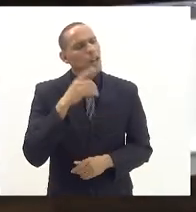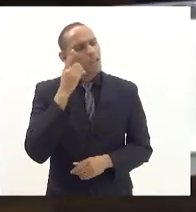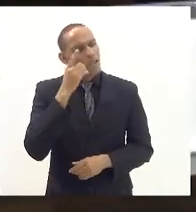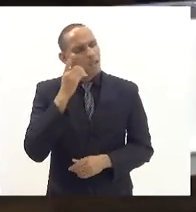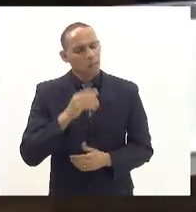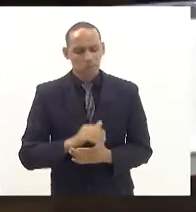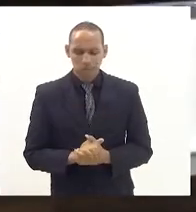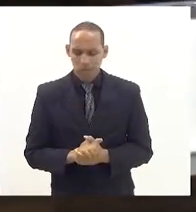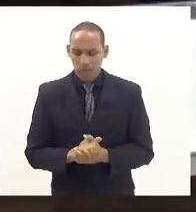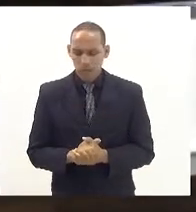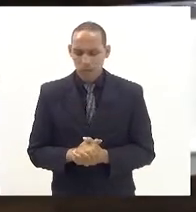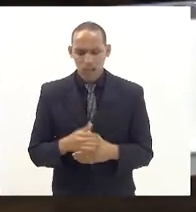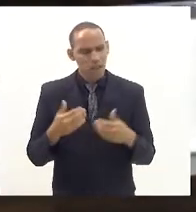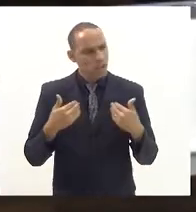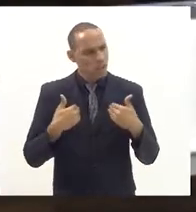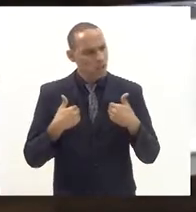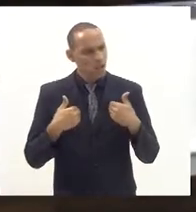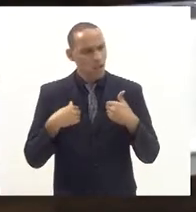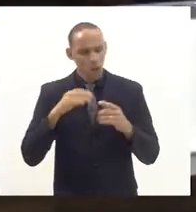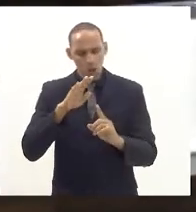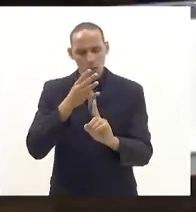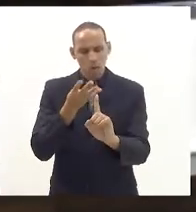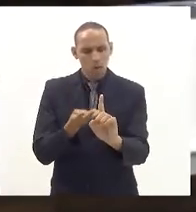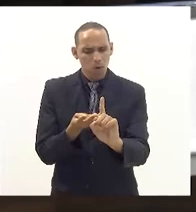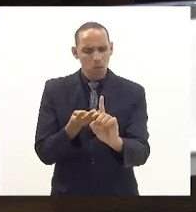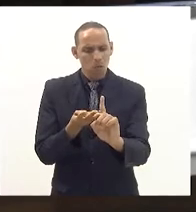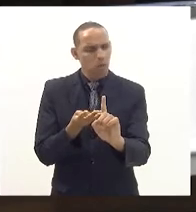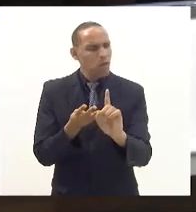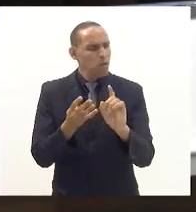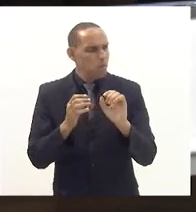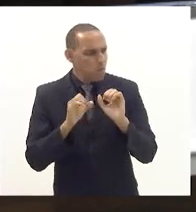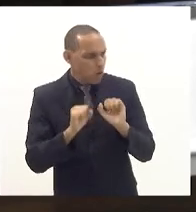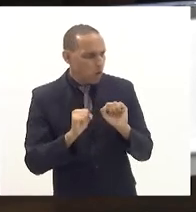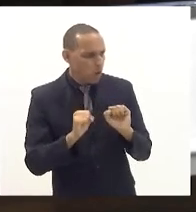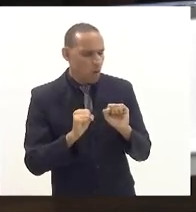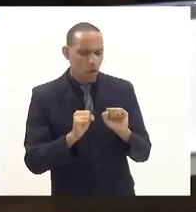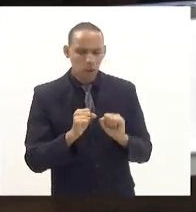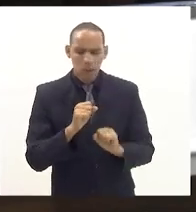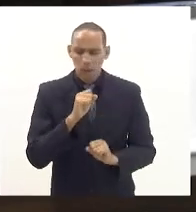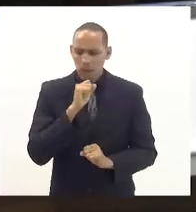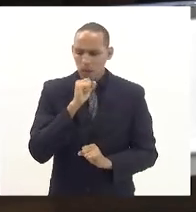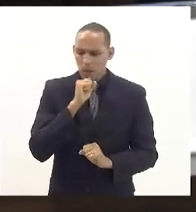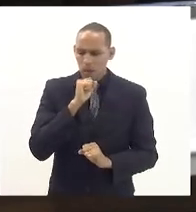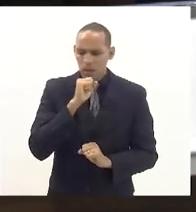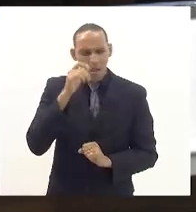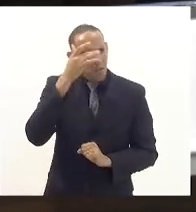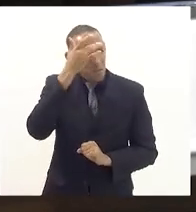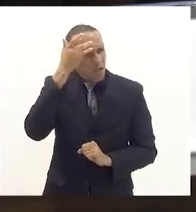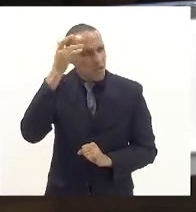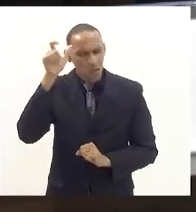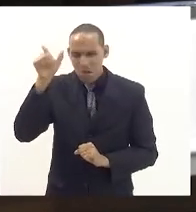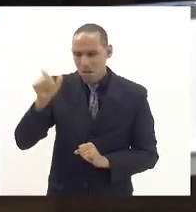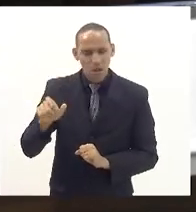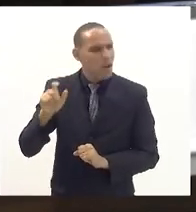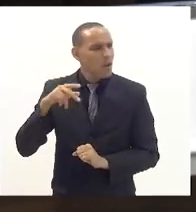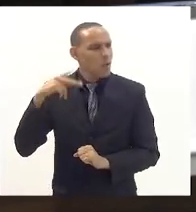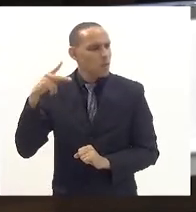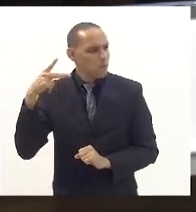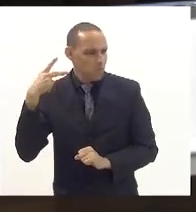Deputado eu posso homenagear é um dos promotores